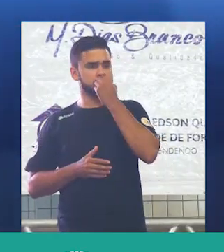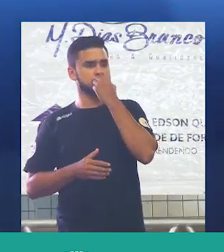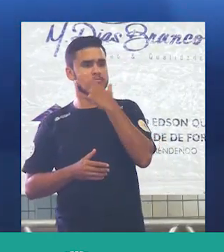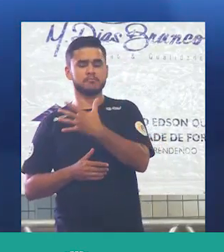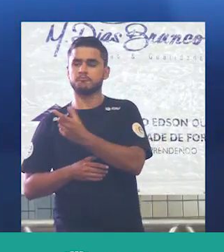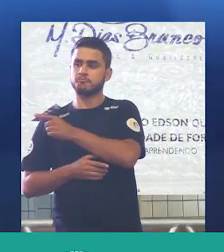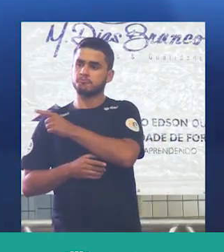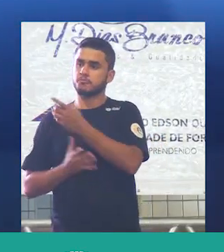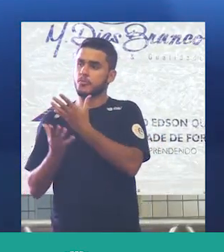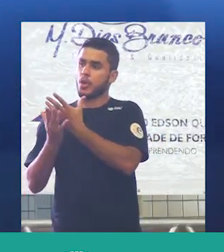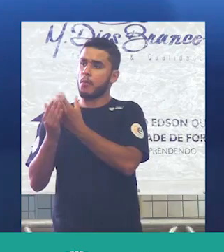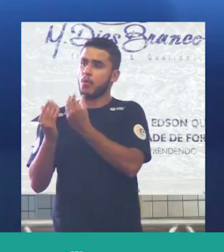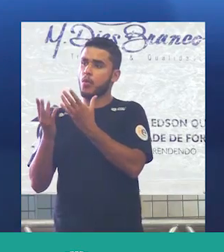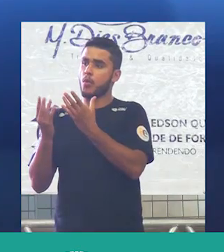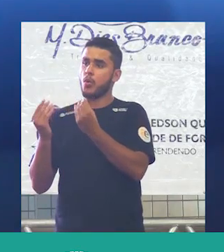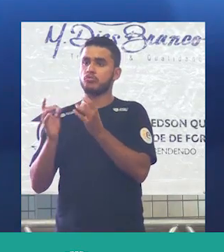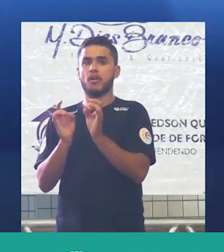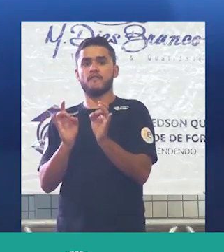consumidor grande, aí.